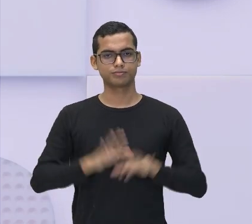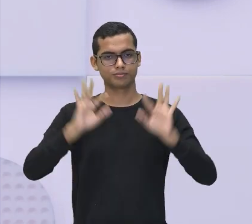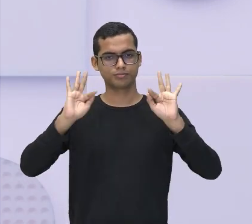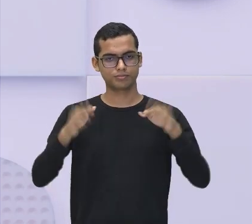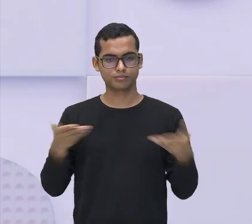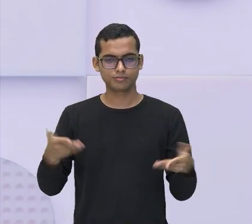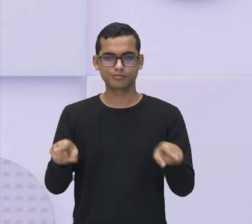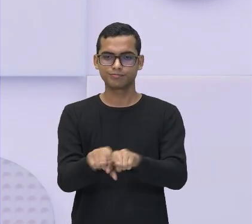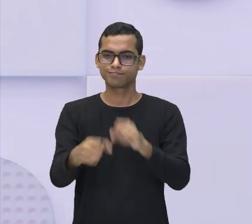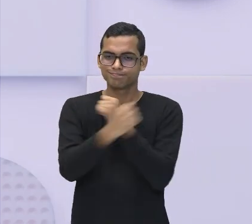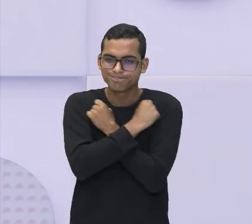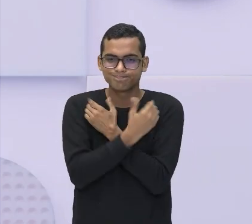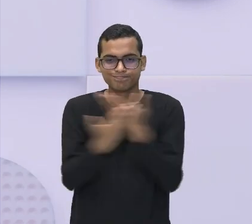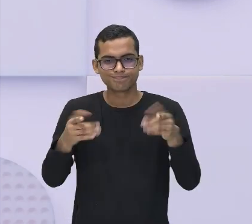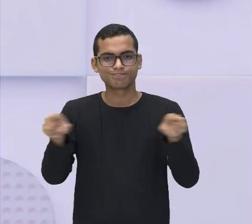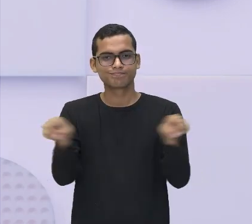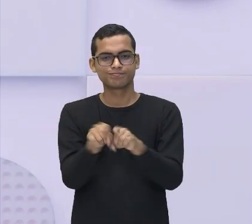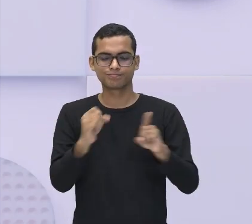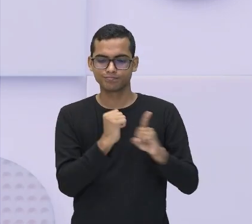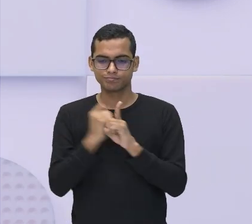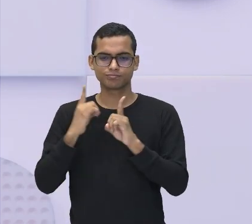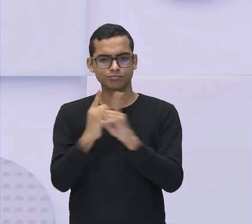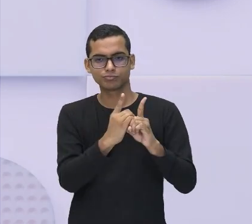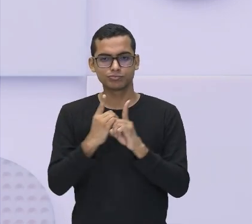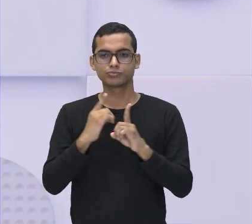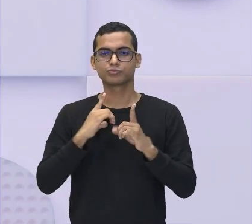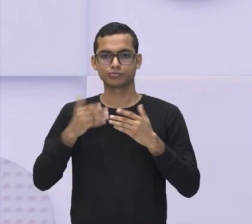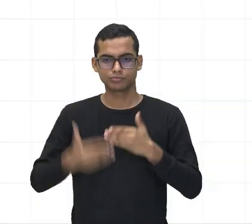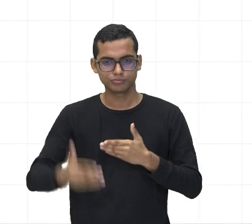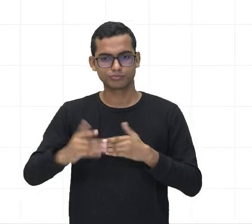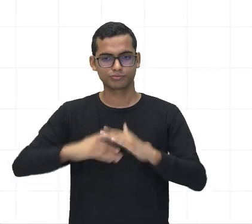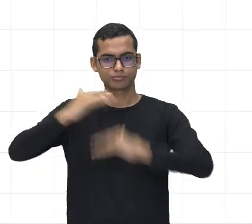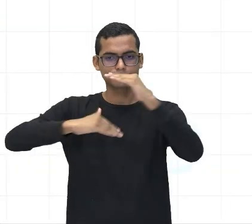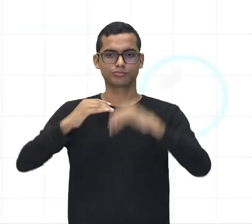Nosso grande abraço e vamos juntos construir a educação.